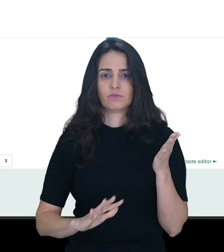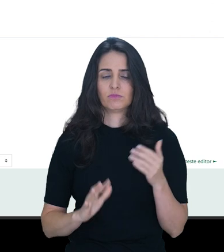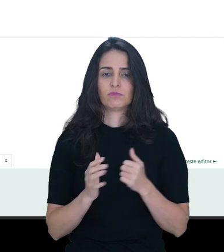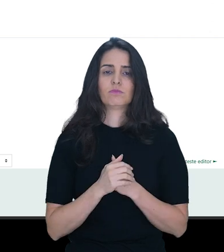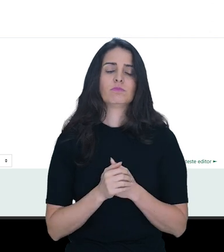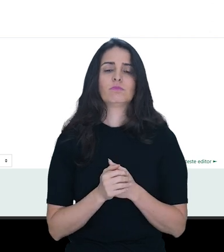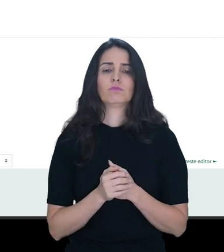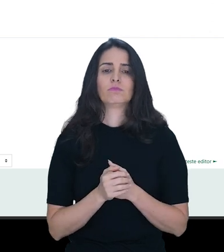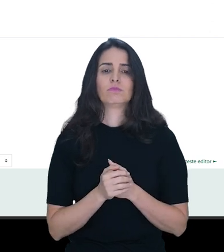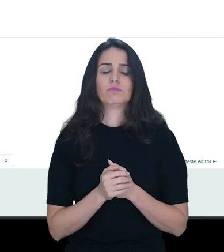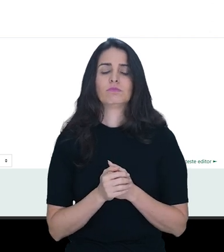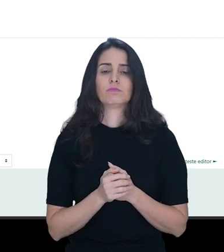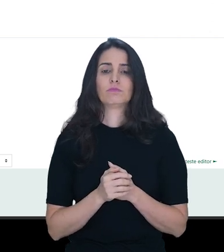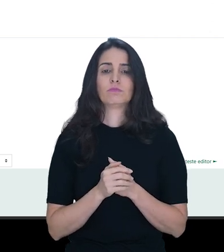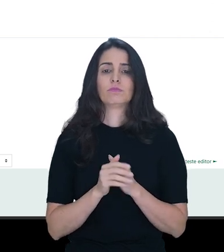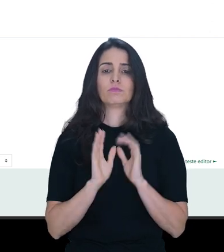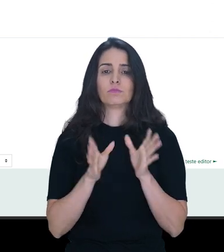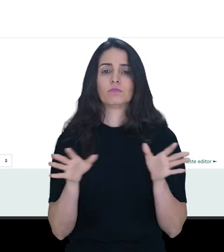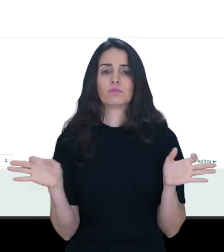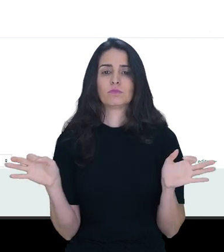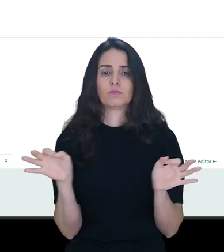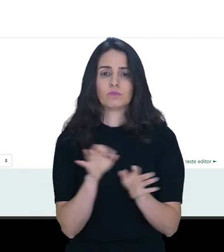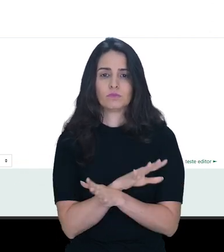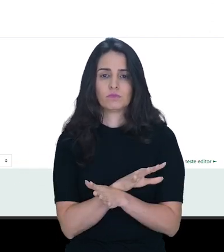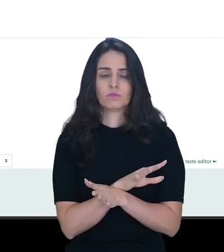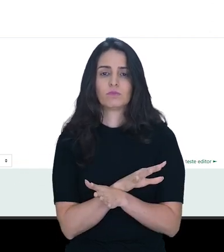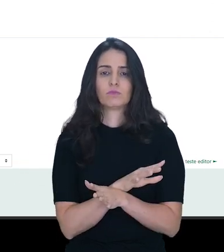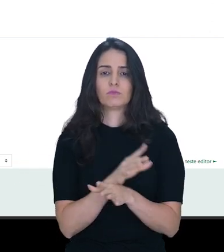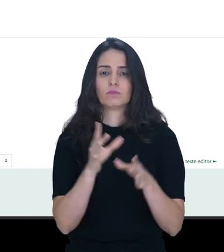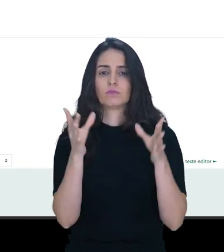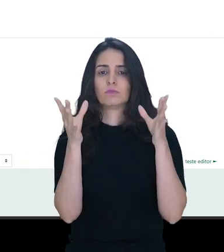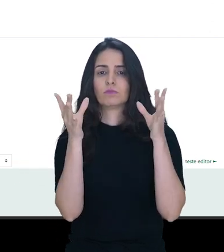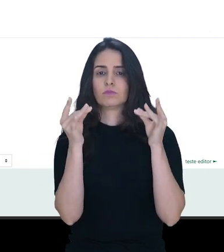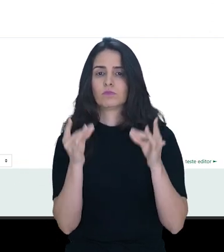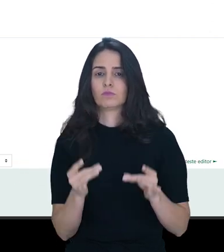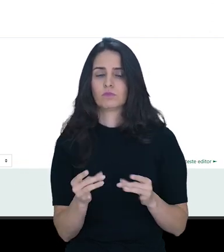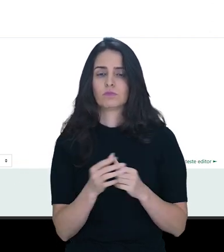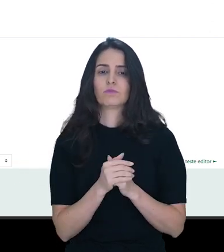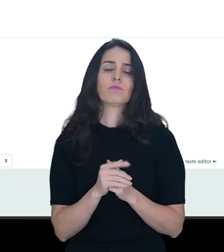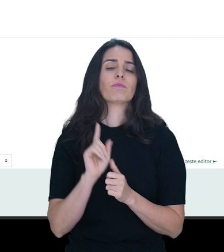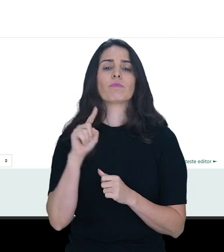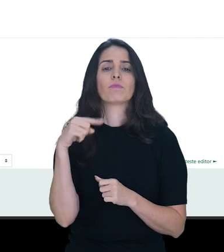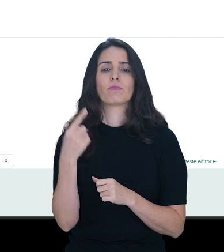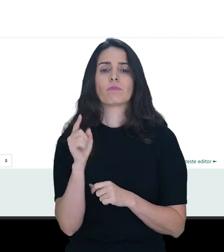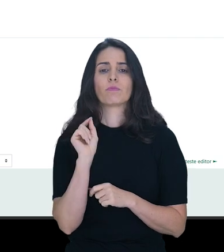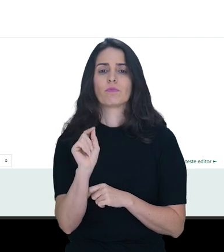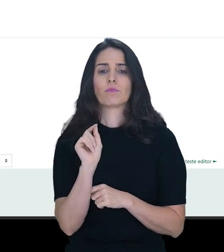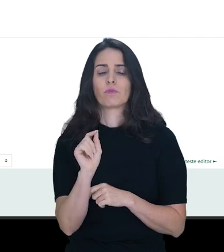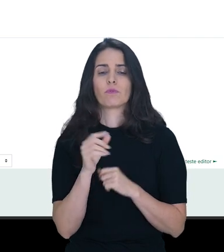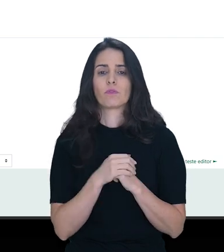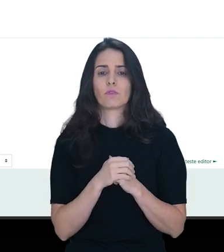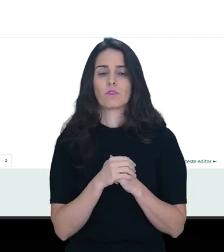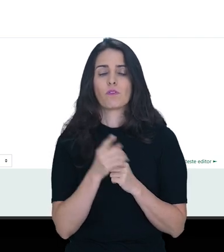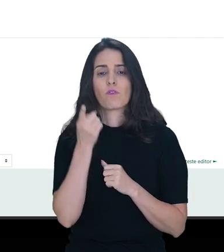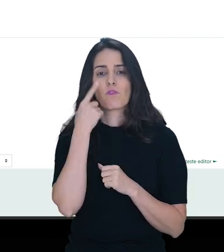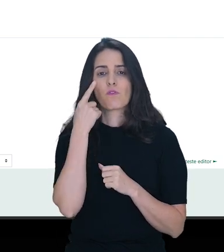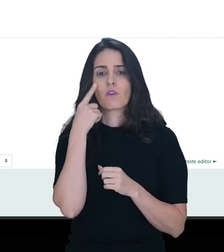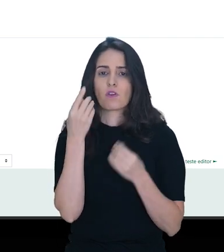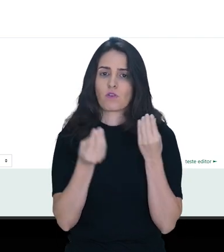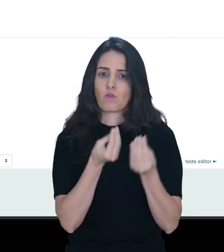aqui já está pronto aqui seria a descrição E aí vamos entrar aqui só para verificar como